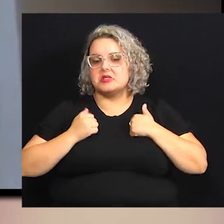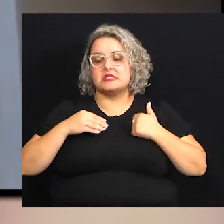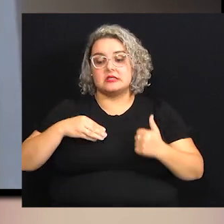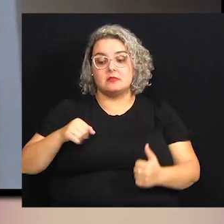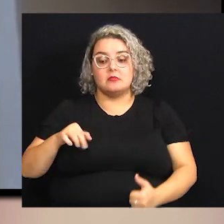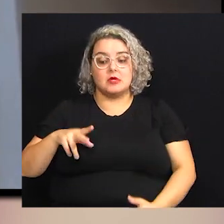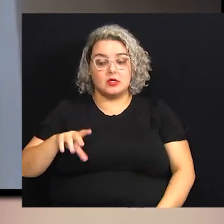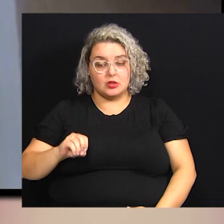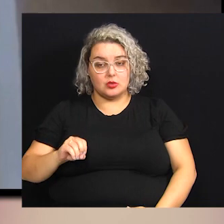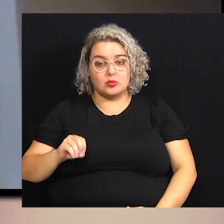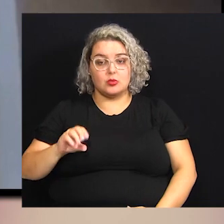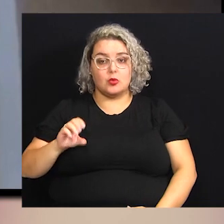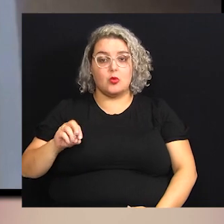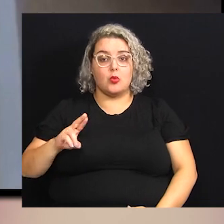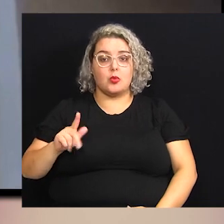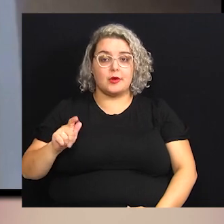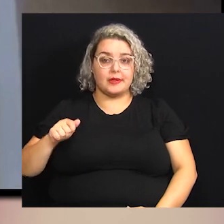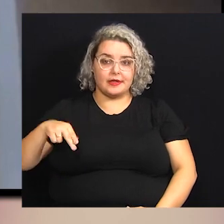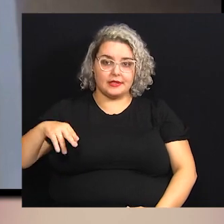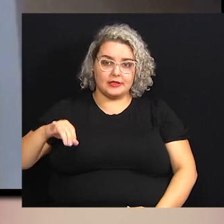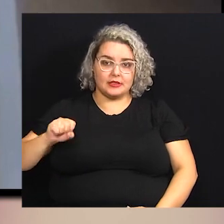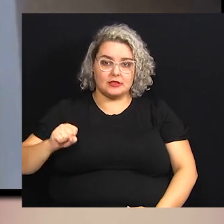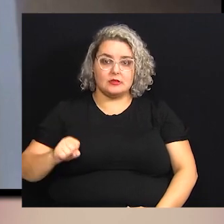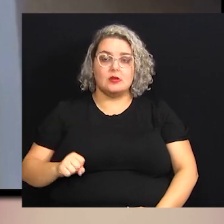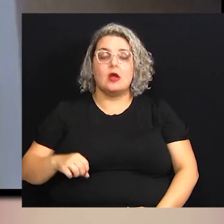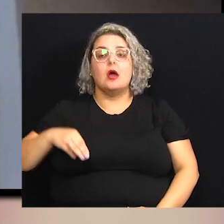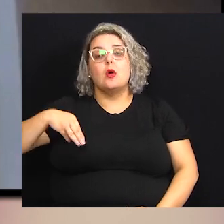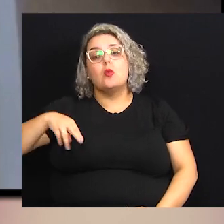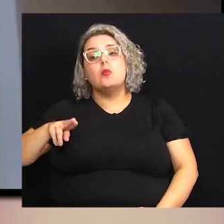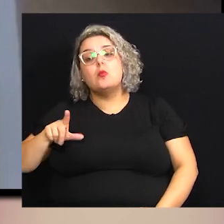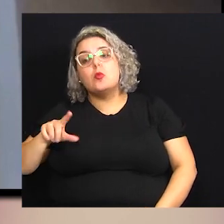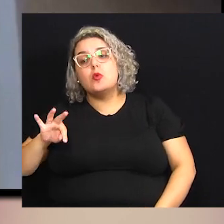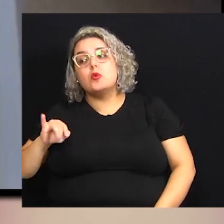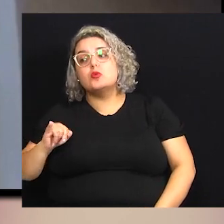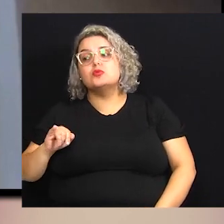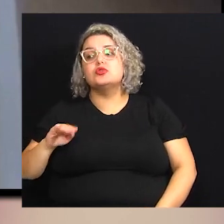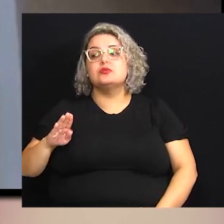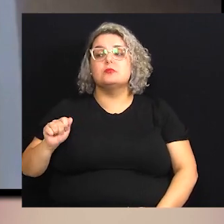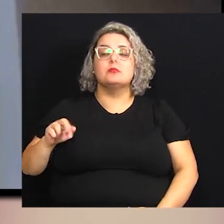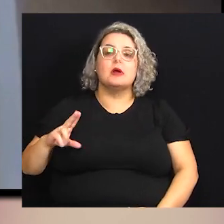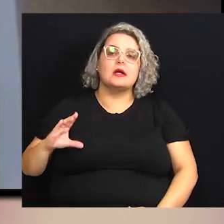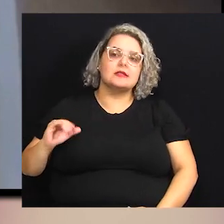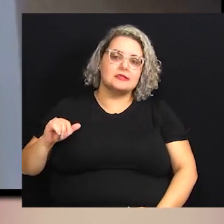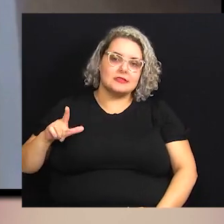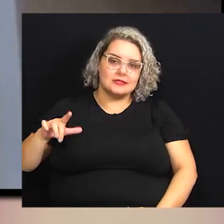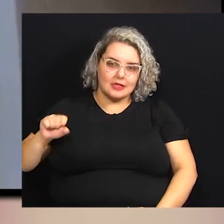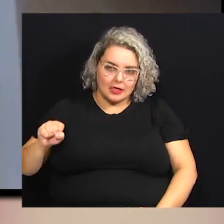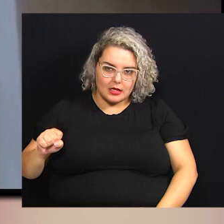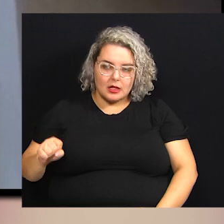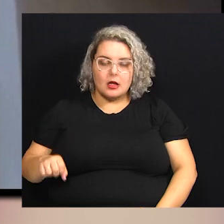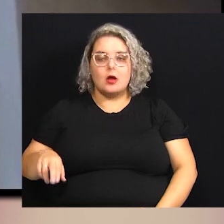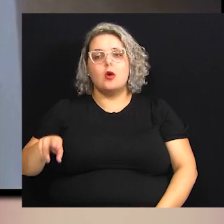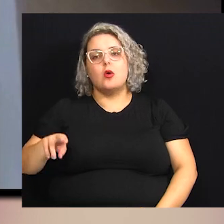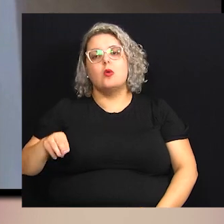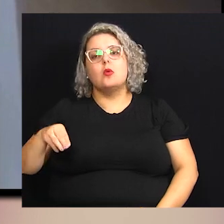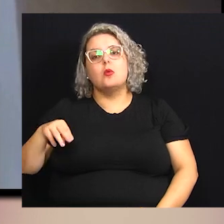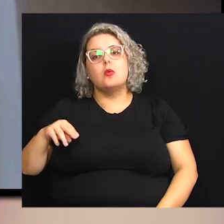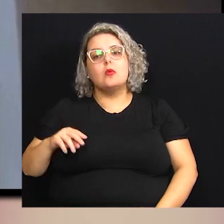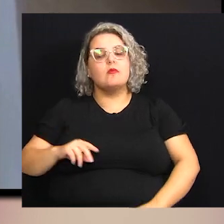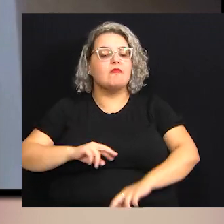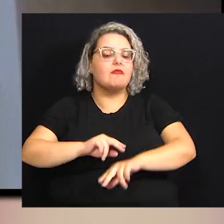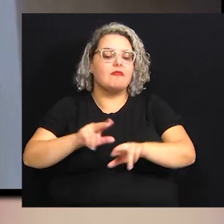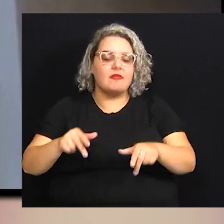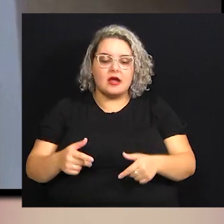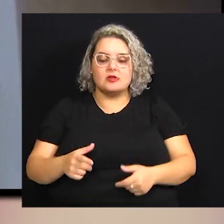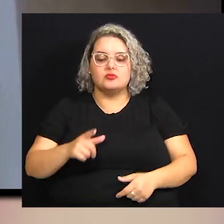esse micro-organismo, você vai desenvolver a forma multibacilar ou virchoviana da hanseníase. Nesse tipo,